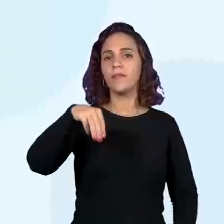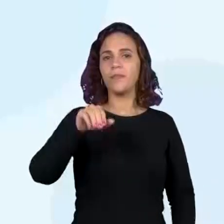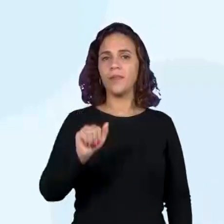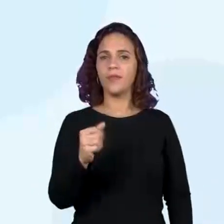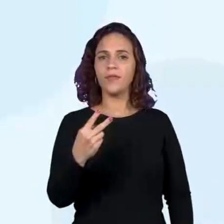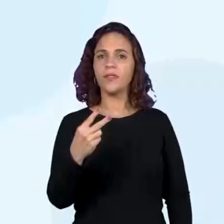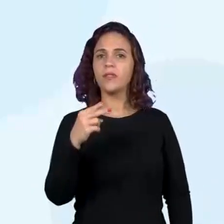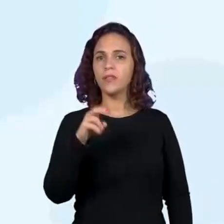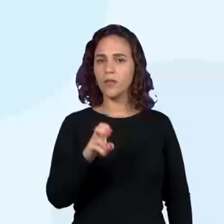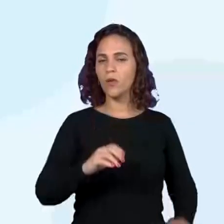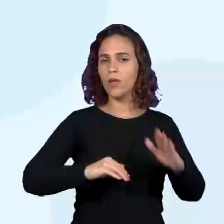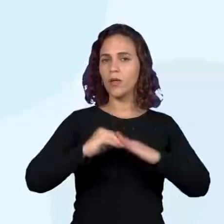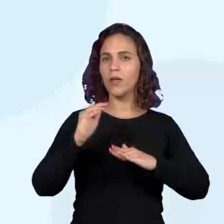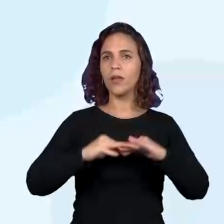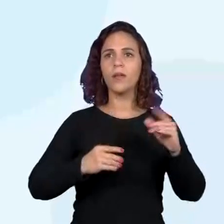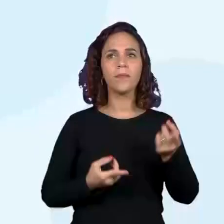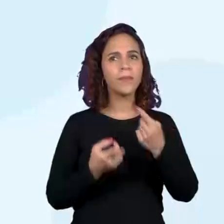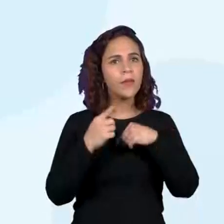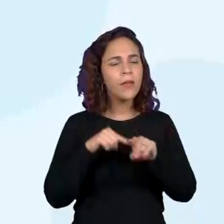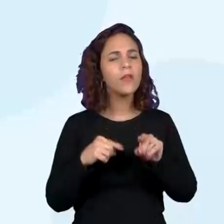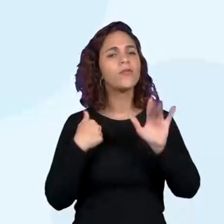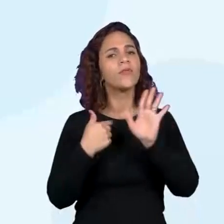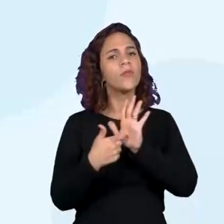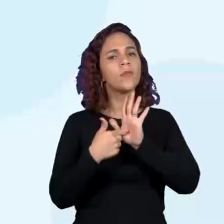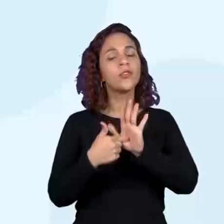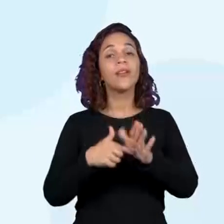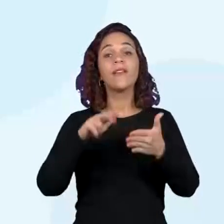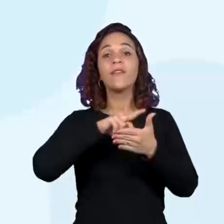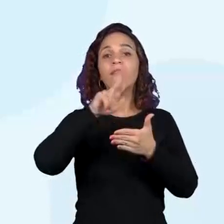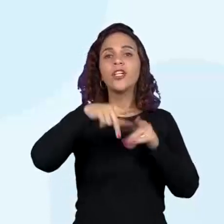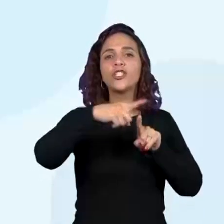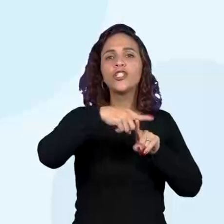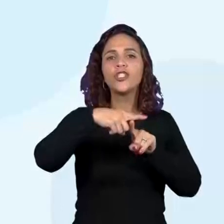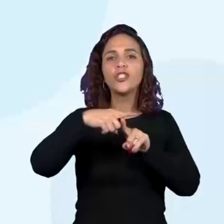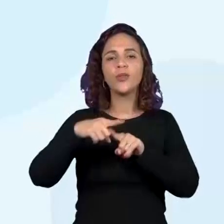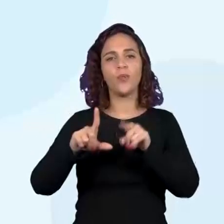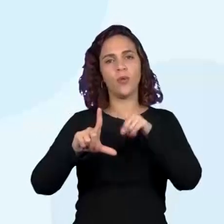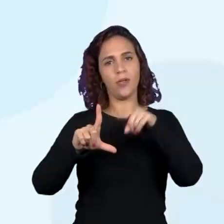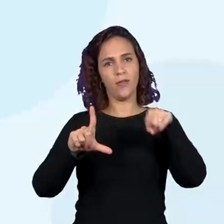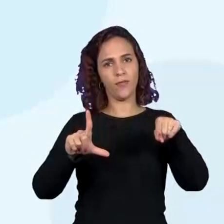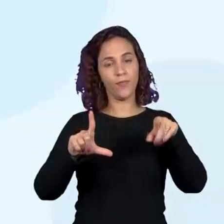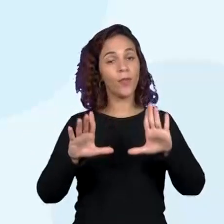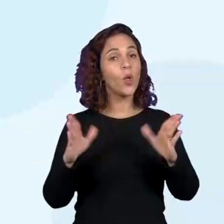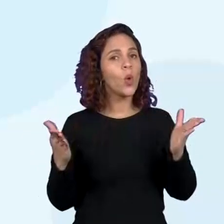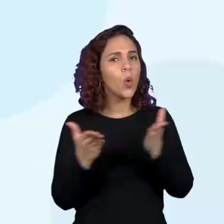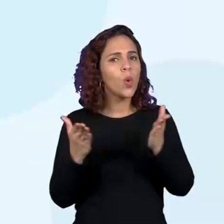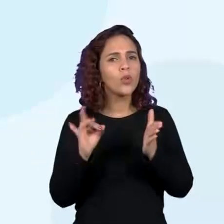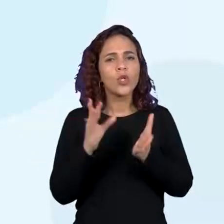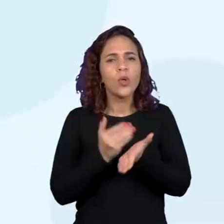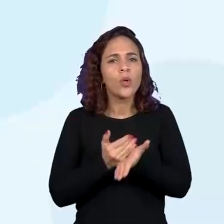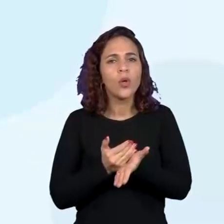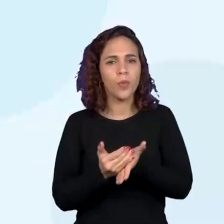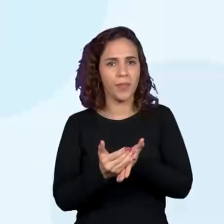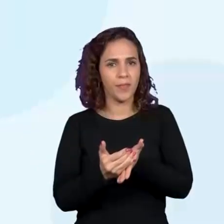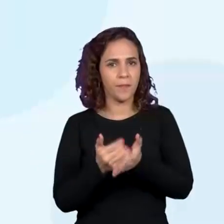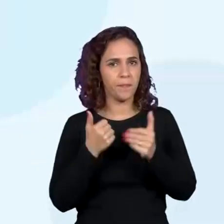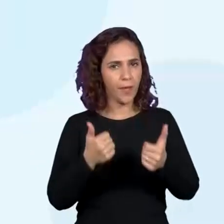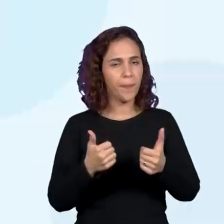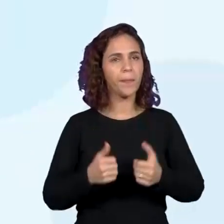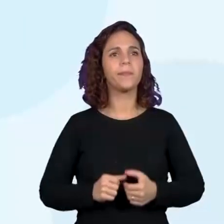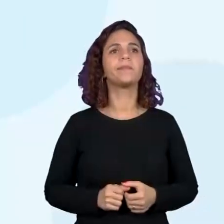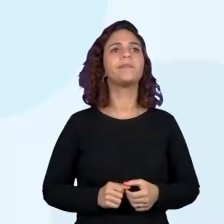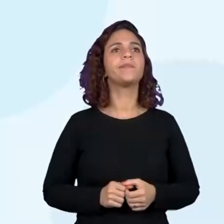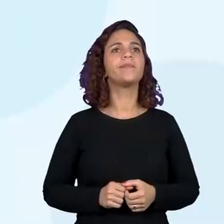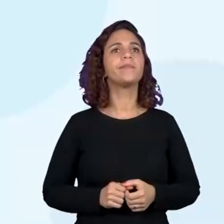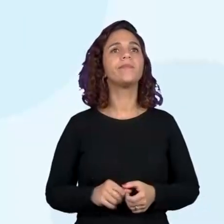EF05MA25, que a gente vai trabalhar com todos os tipos de gráficos, mas não na aula de hoje. Hoje é o pontapé inicial só, viu, professora Ju?